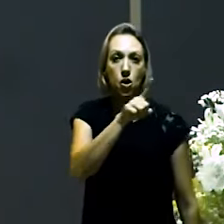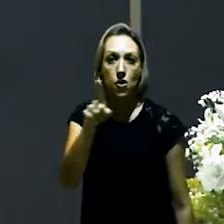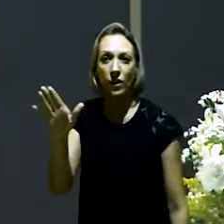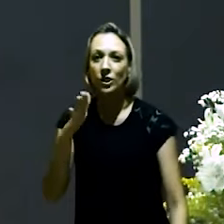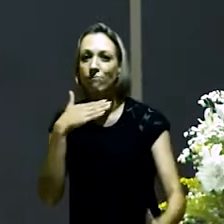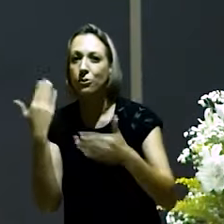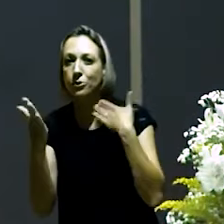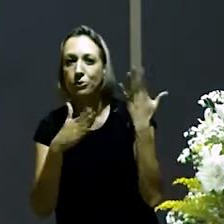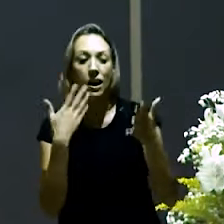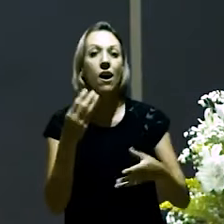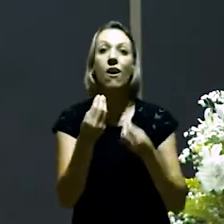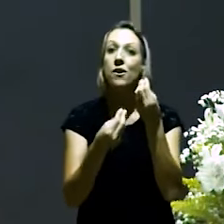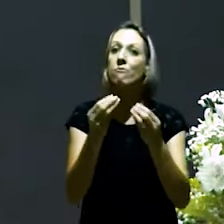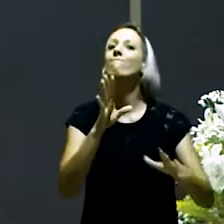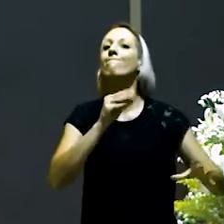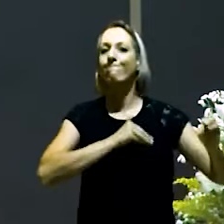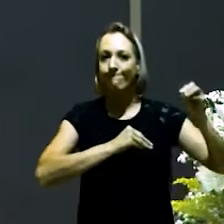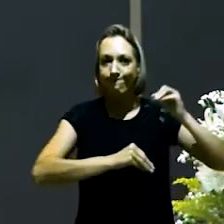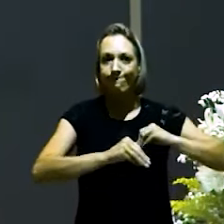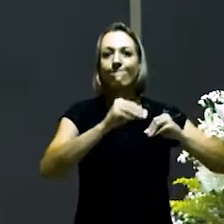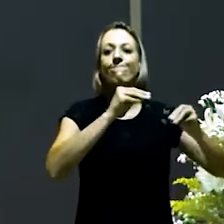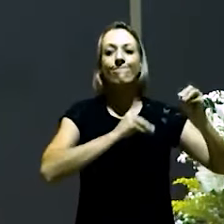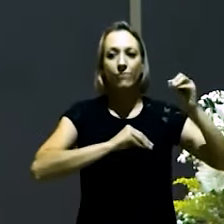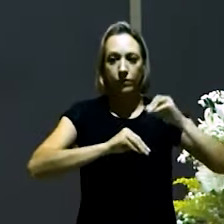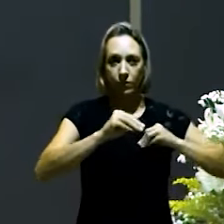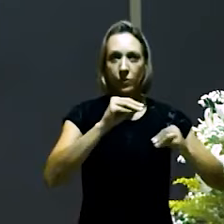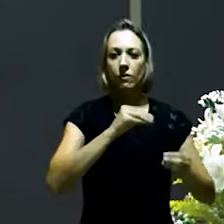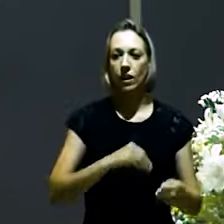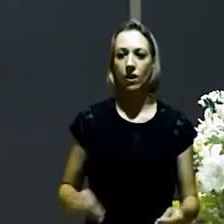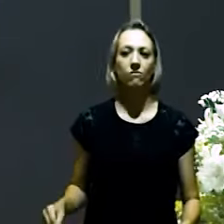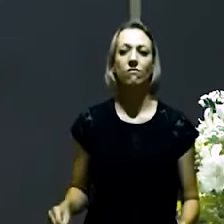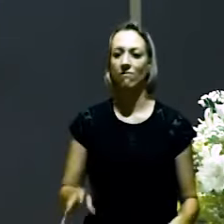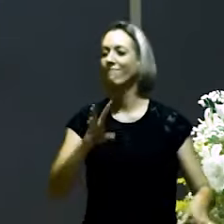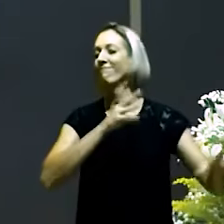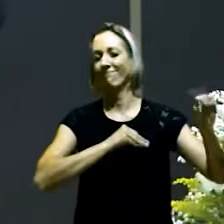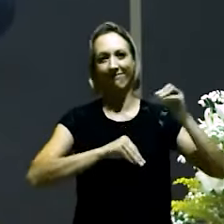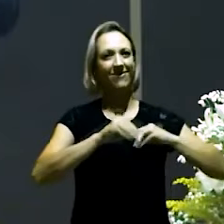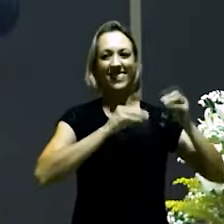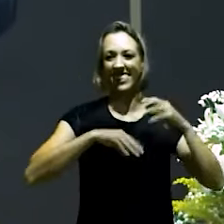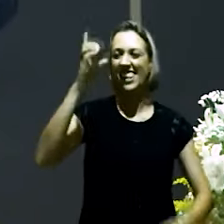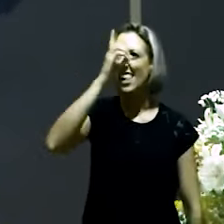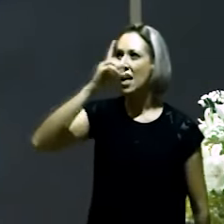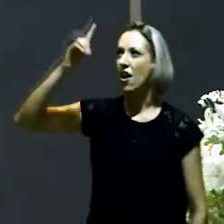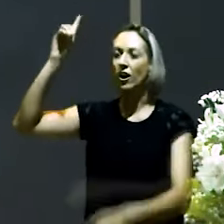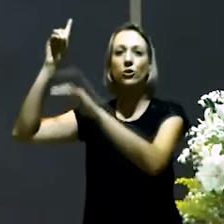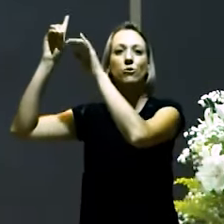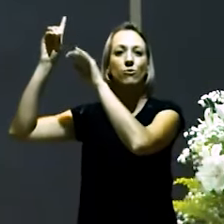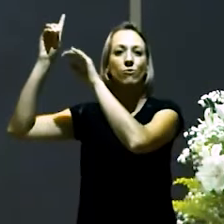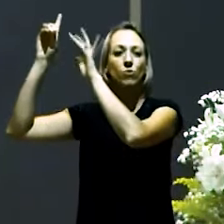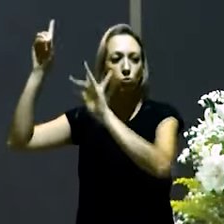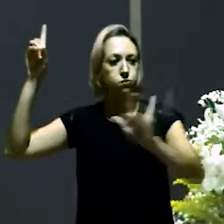seus pecados e na incircuncisão da carne, ele, Deus, lhe deu vida